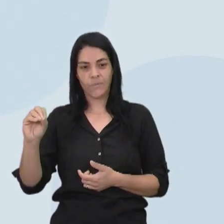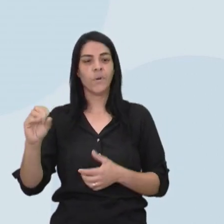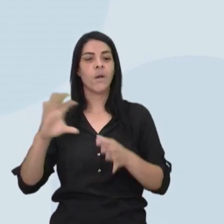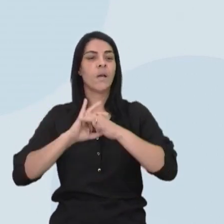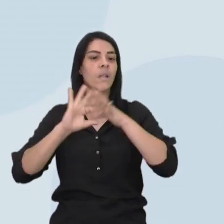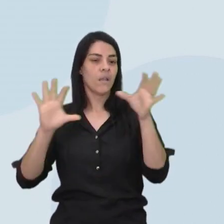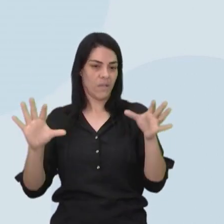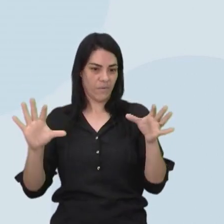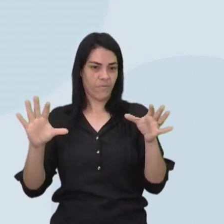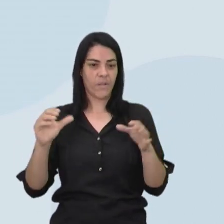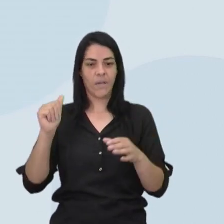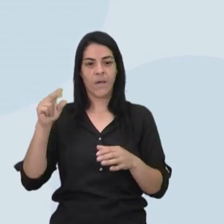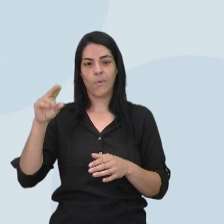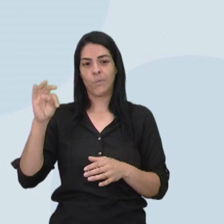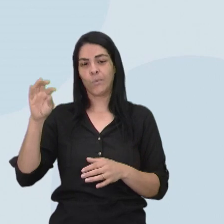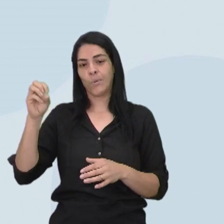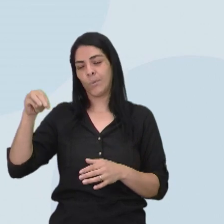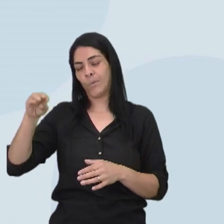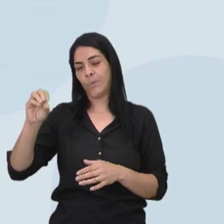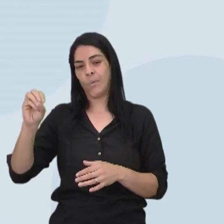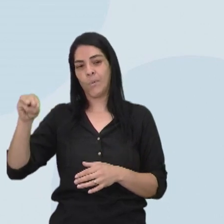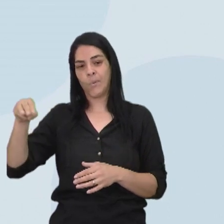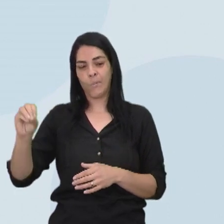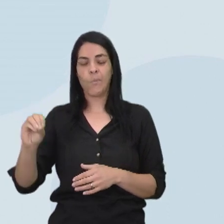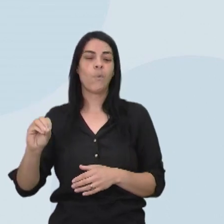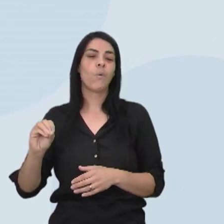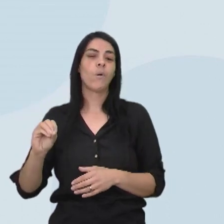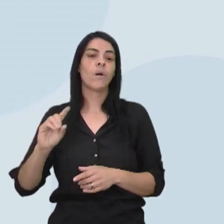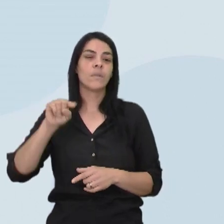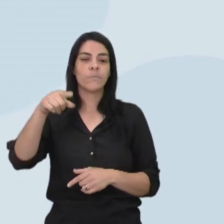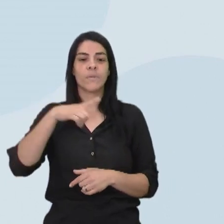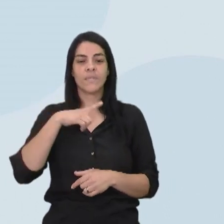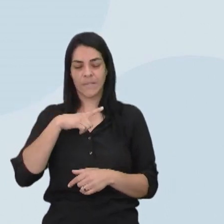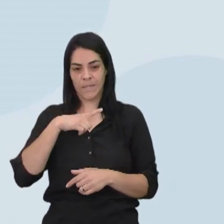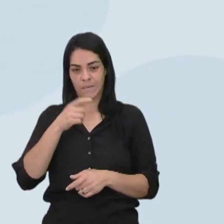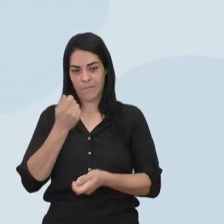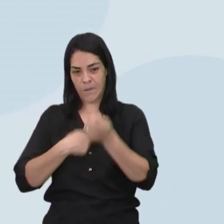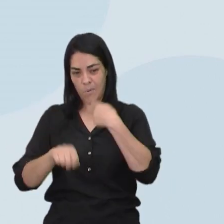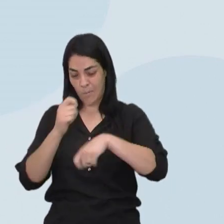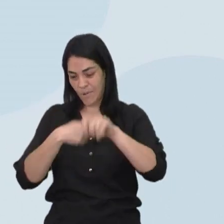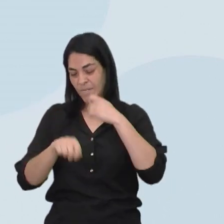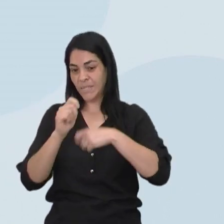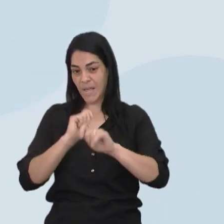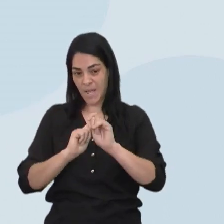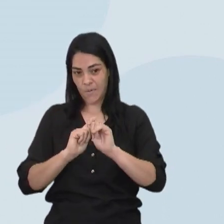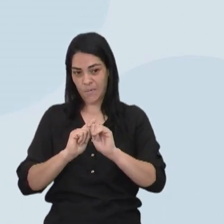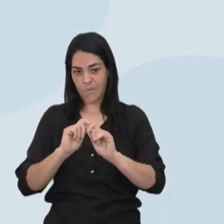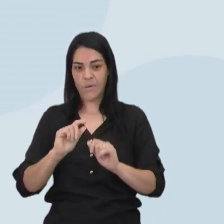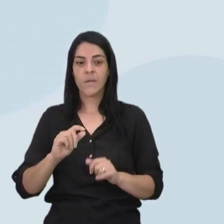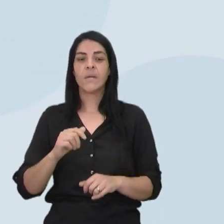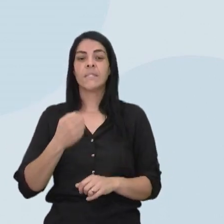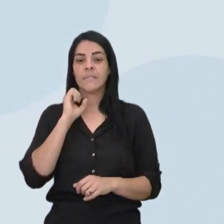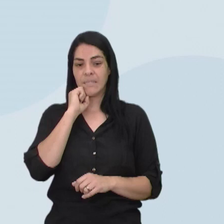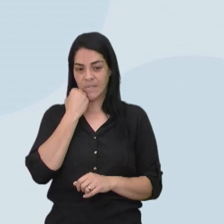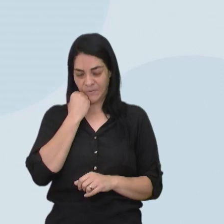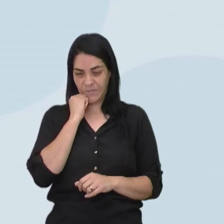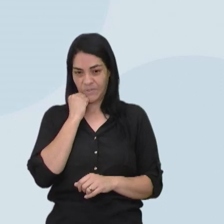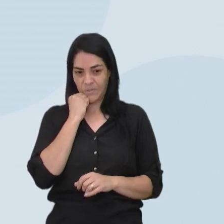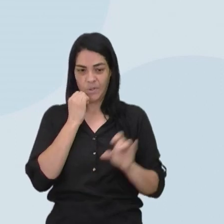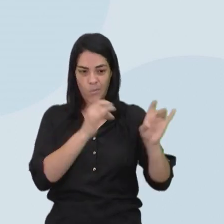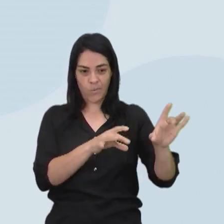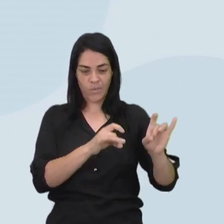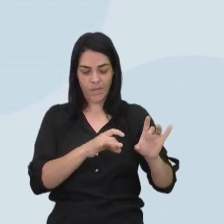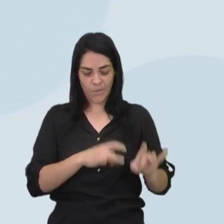autônomo, tá certo? Depois a gente tem os mergulhos comercial, o científico,